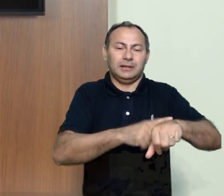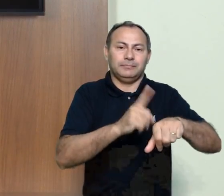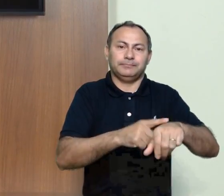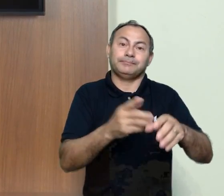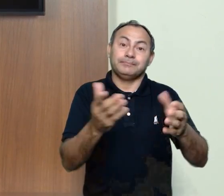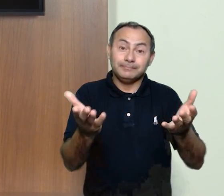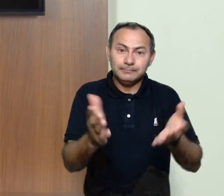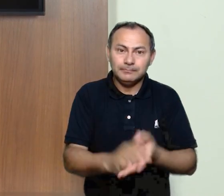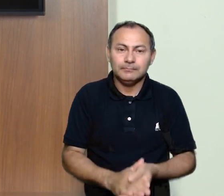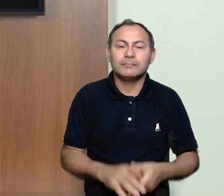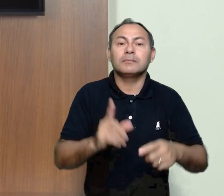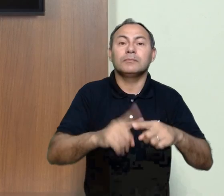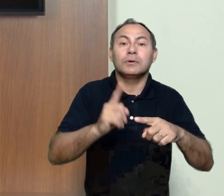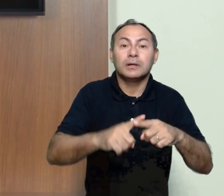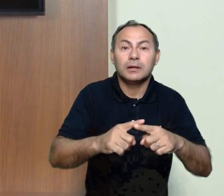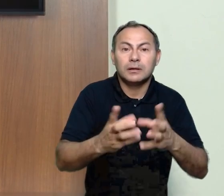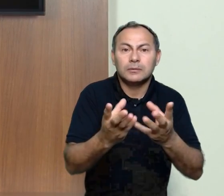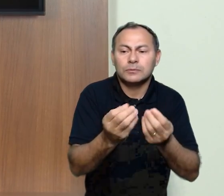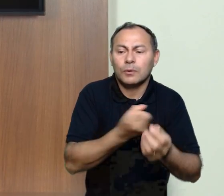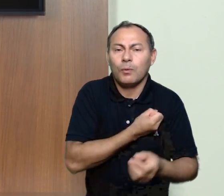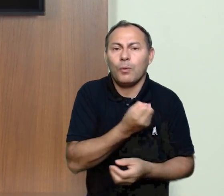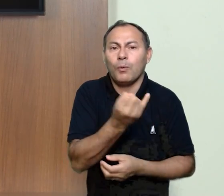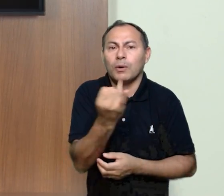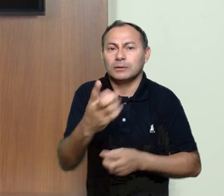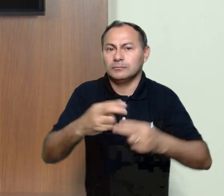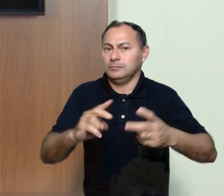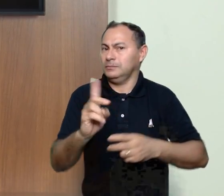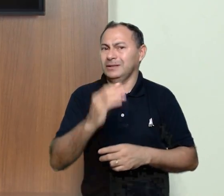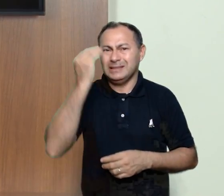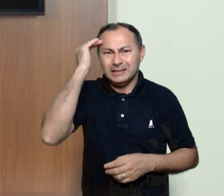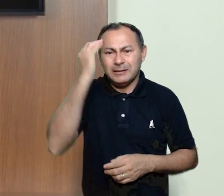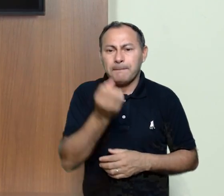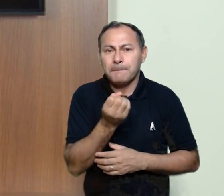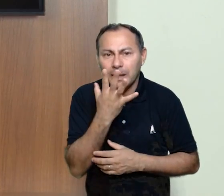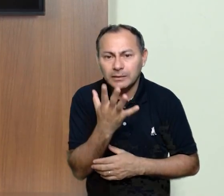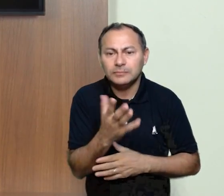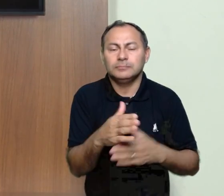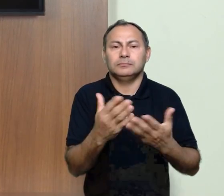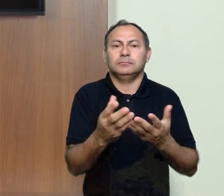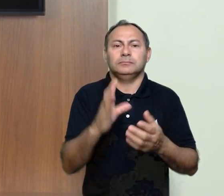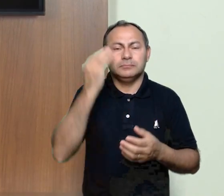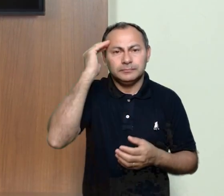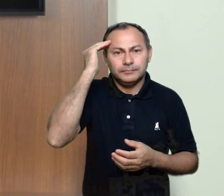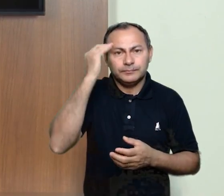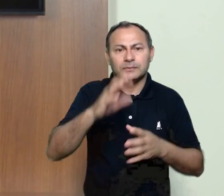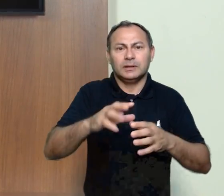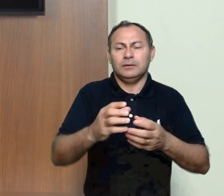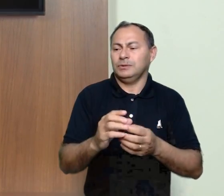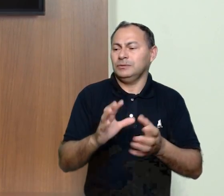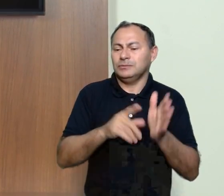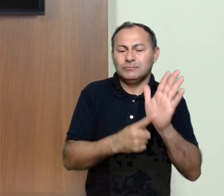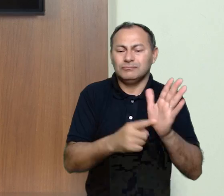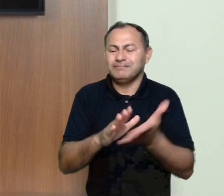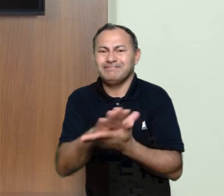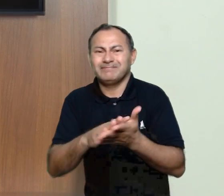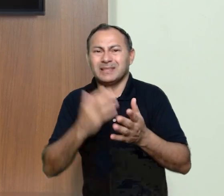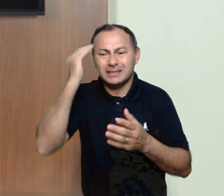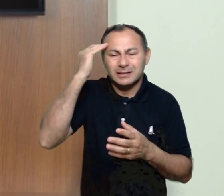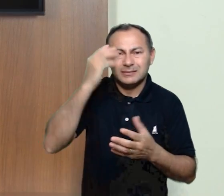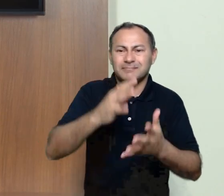tempo, porque muitas coisas não eram bem compreendidas, muitos gestos não eram